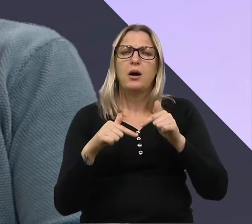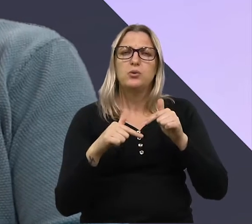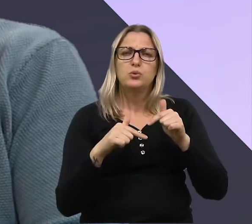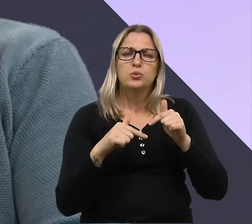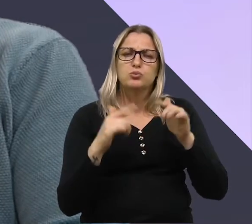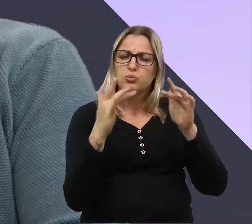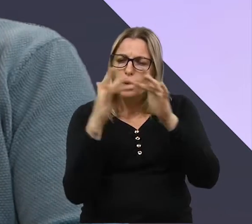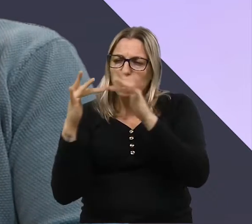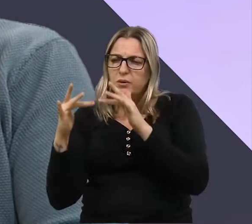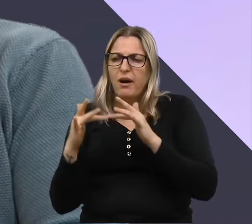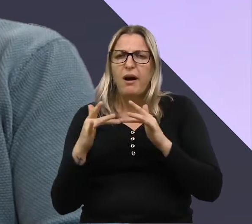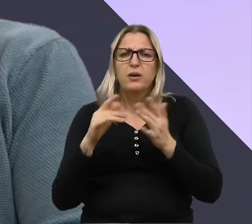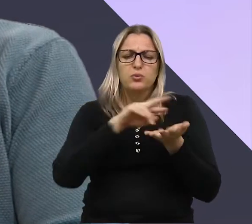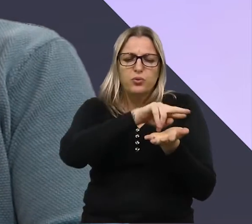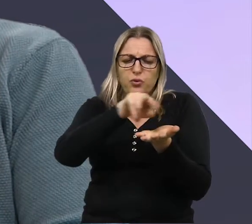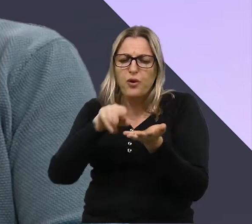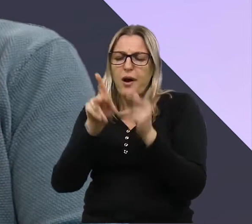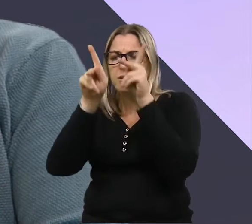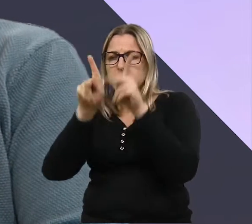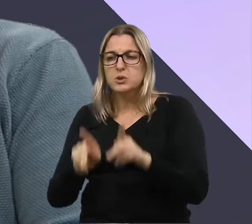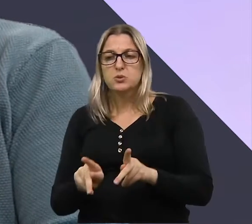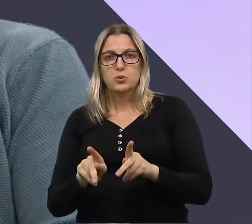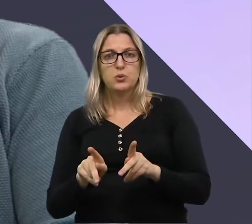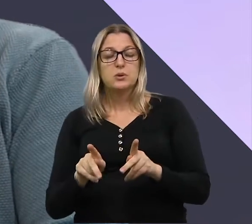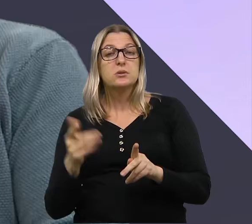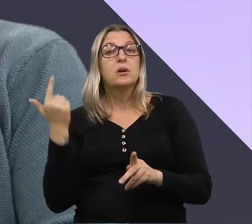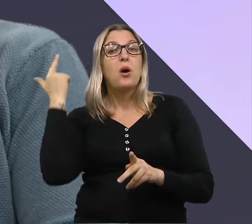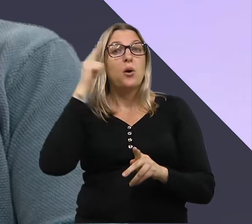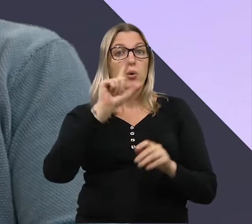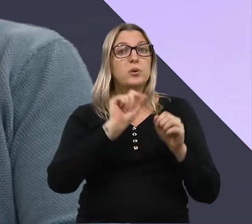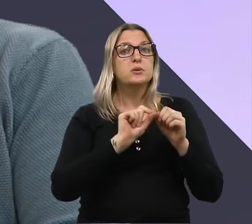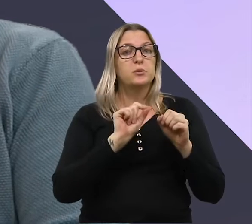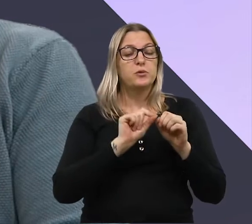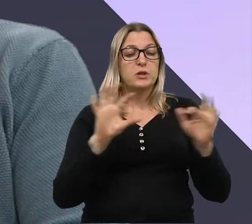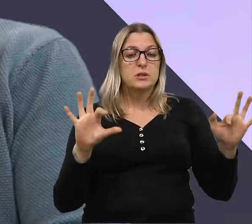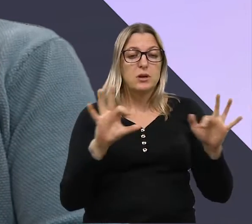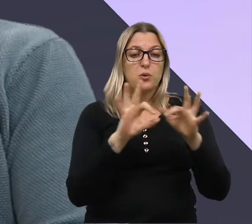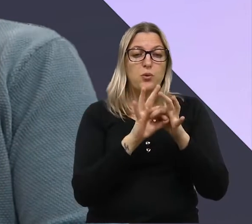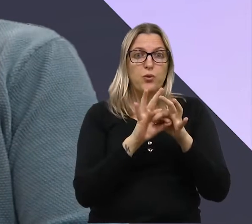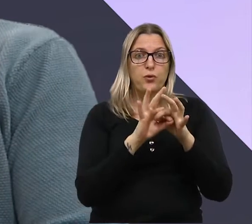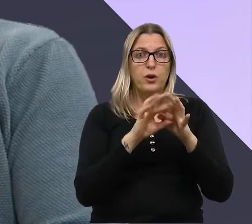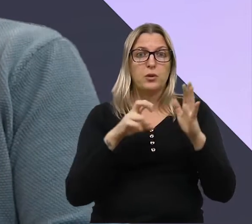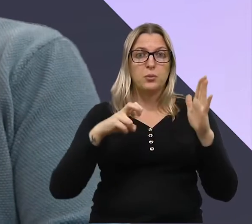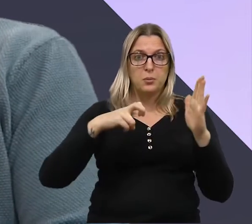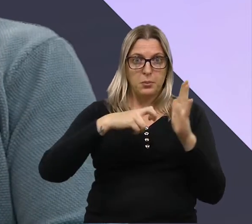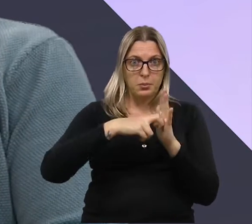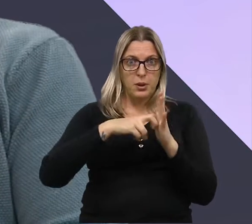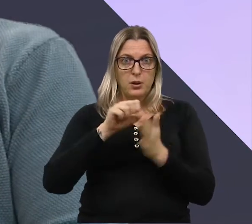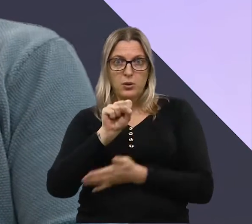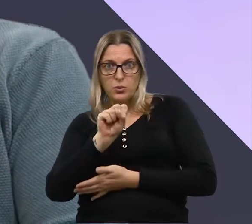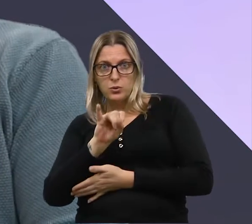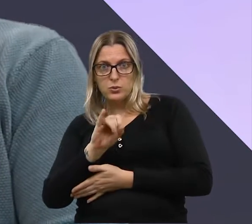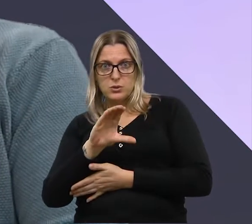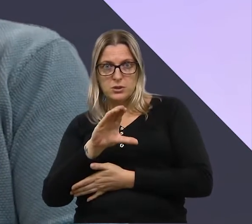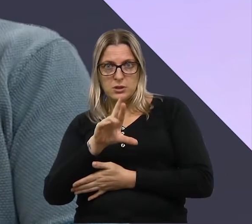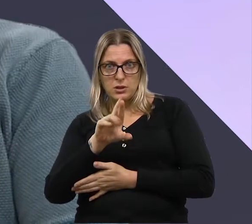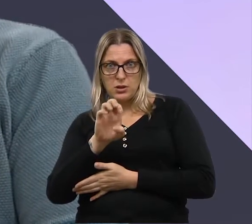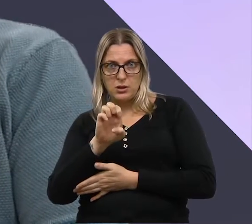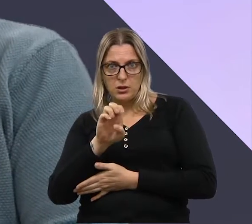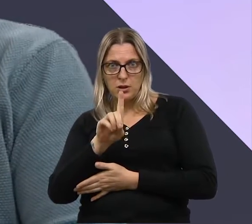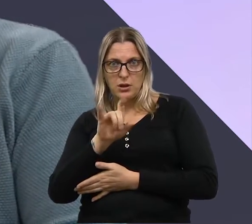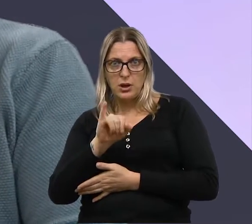e fizemos muitos contatos e chegamos um determinado momento de fazer um convênio com o Sicredi hoje se porque o